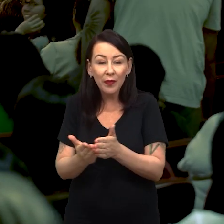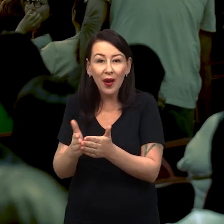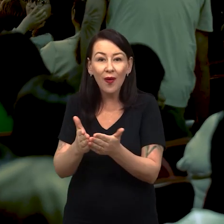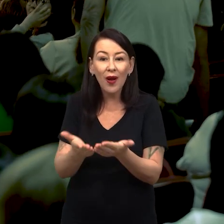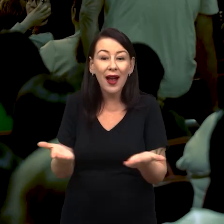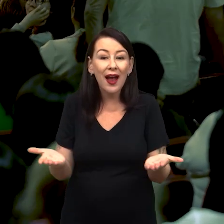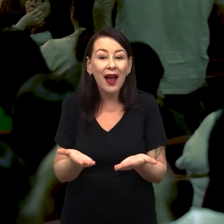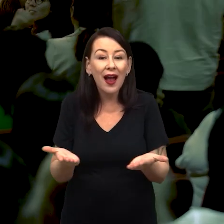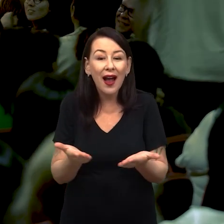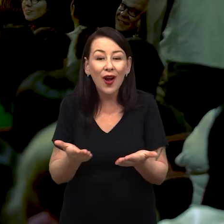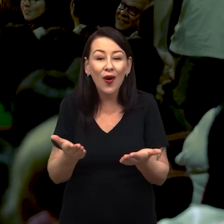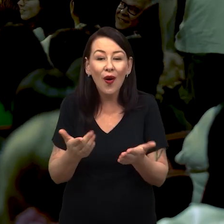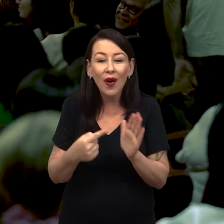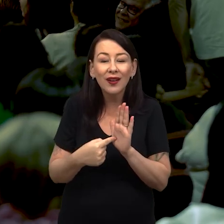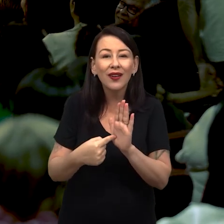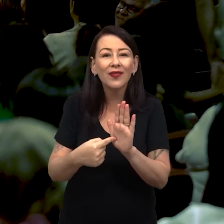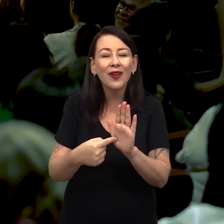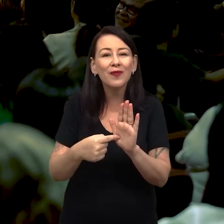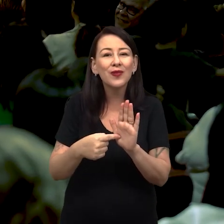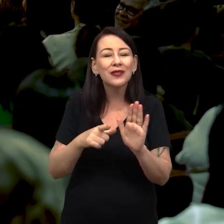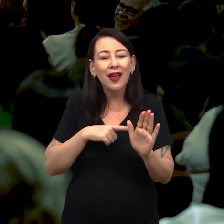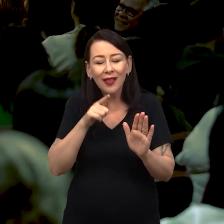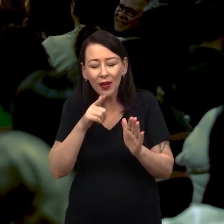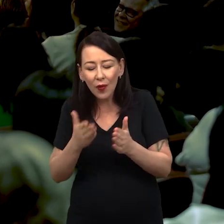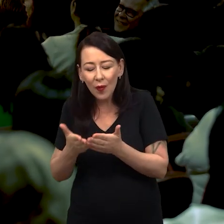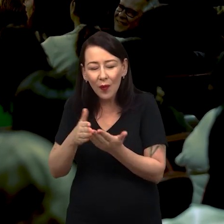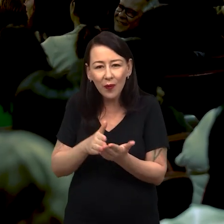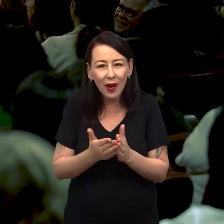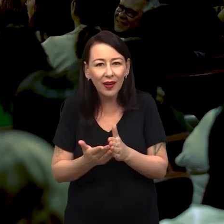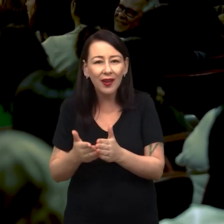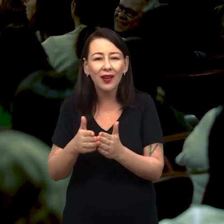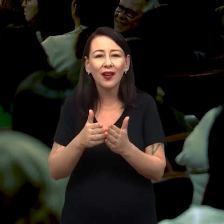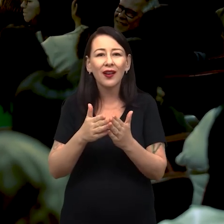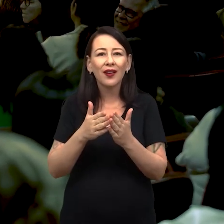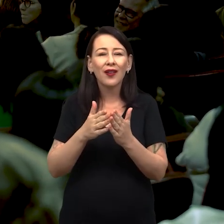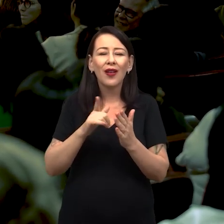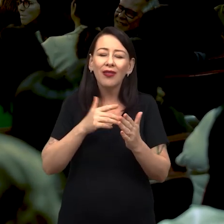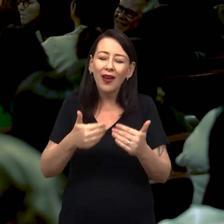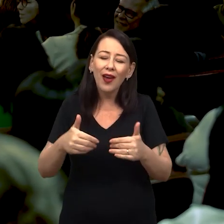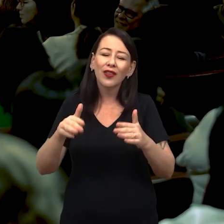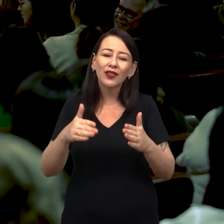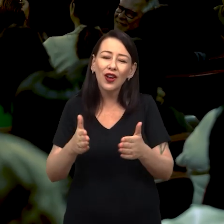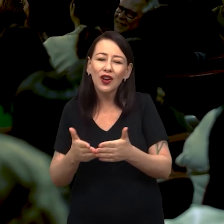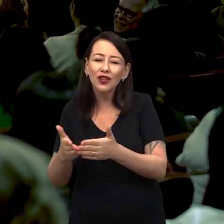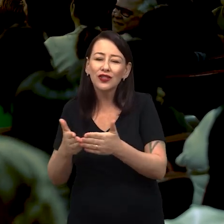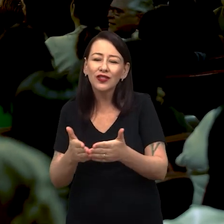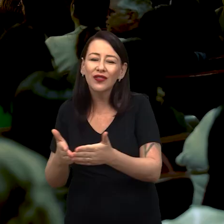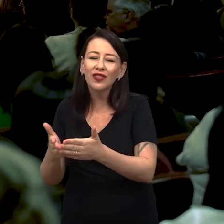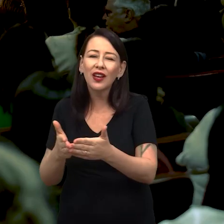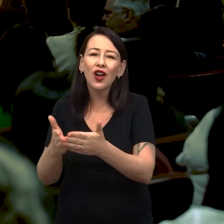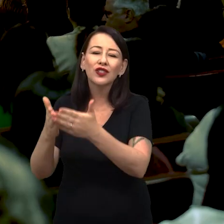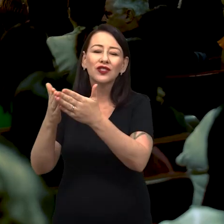e agora estou no mar. Deixa a onda me levar, eu viajo dentro